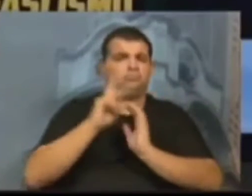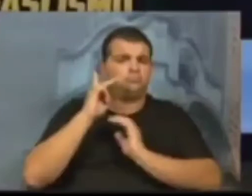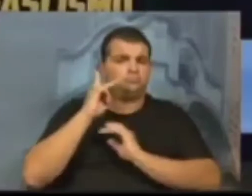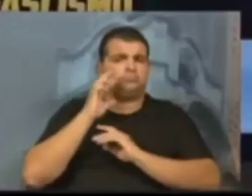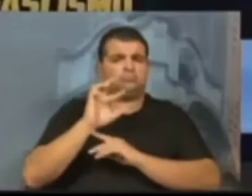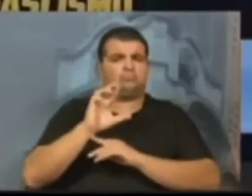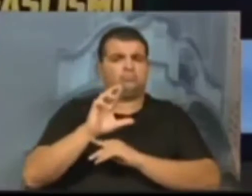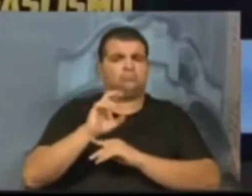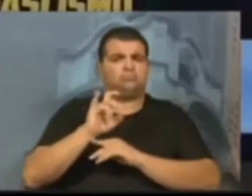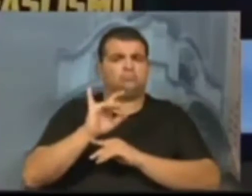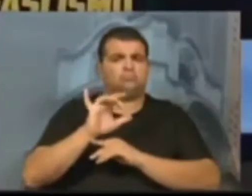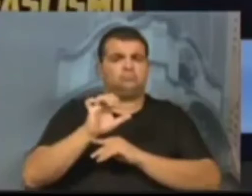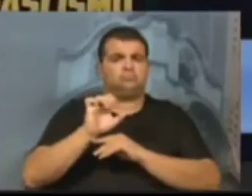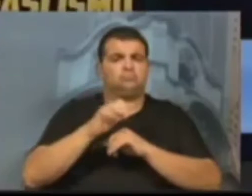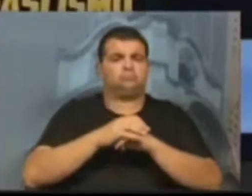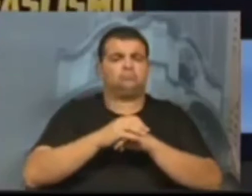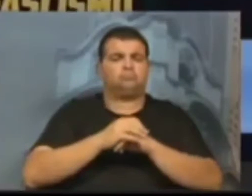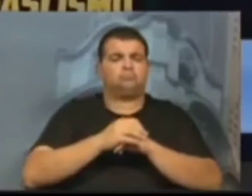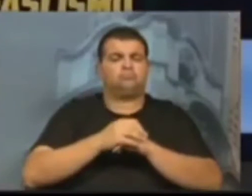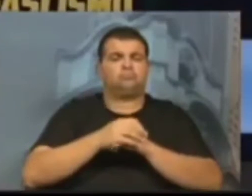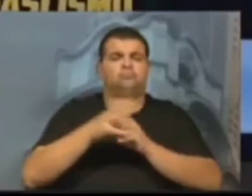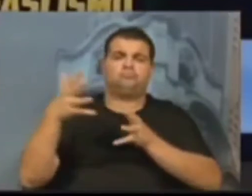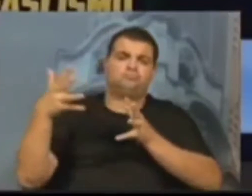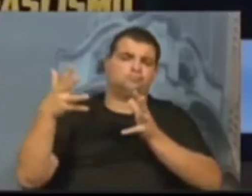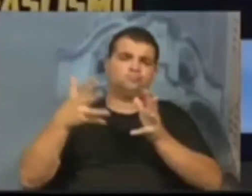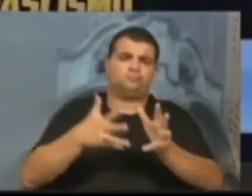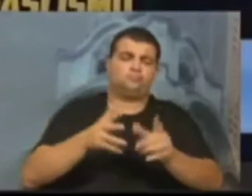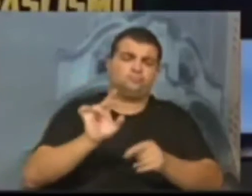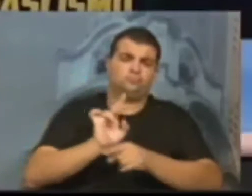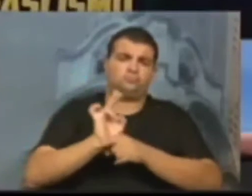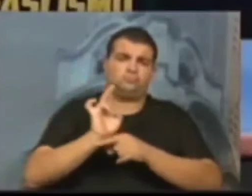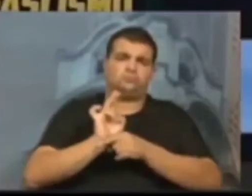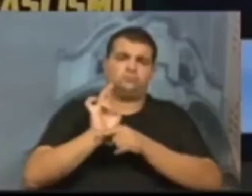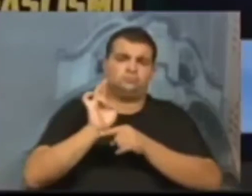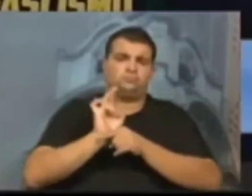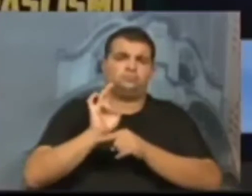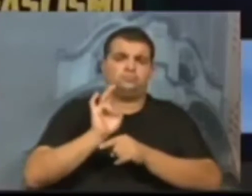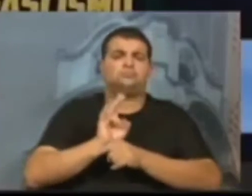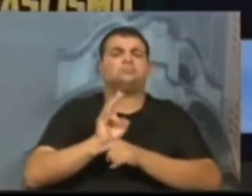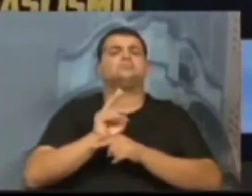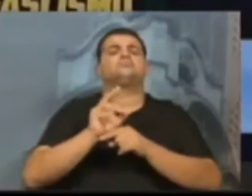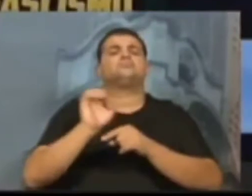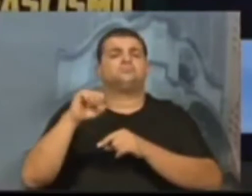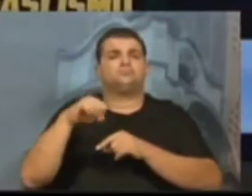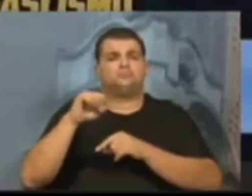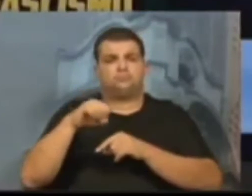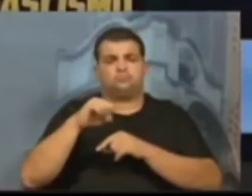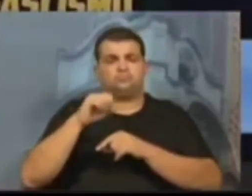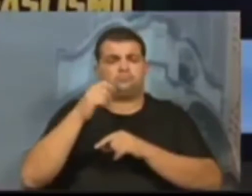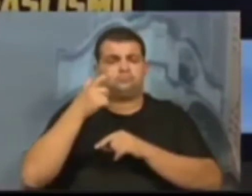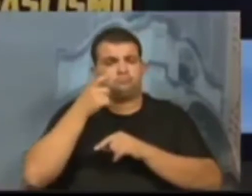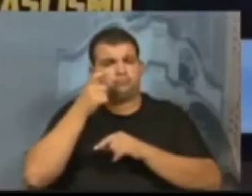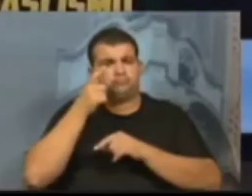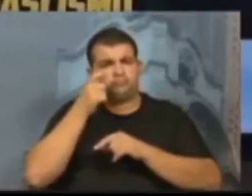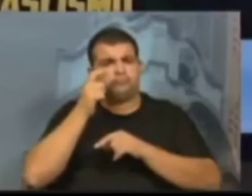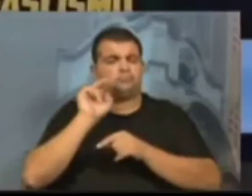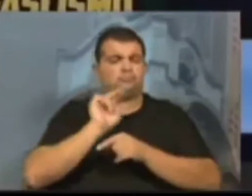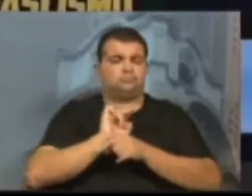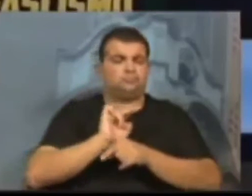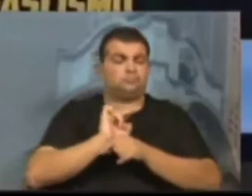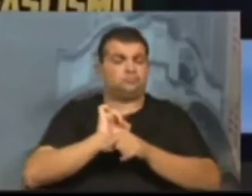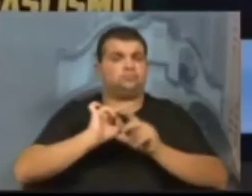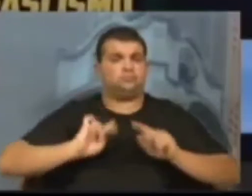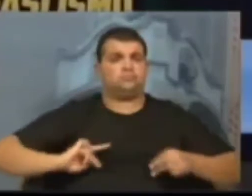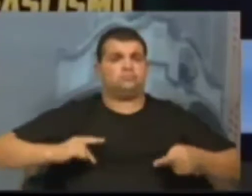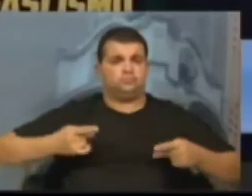Freitas, que traz um cuidado, uma visão humana,